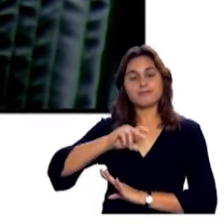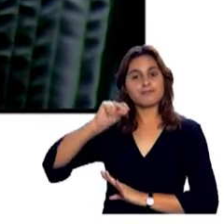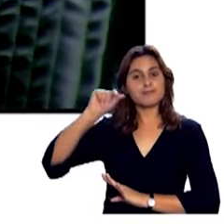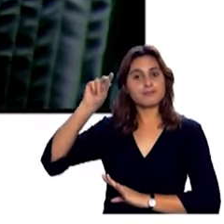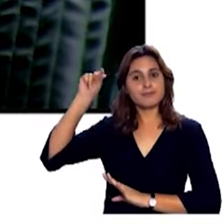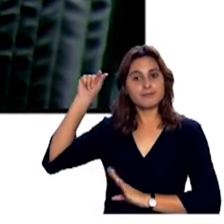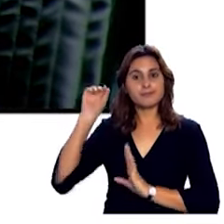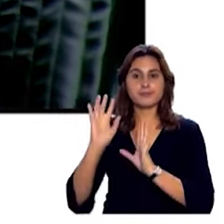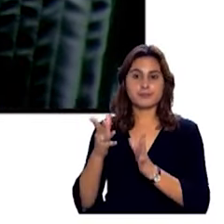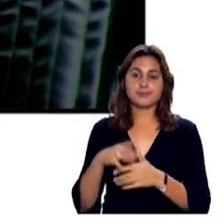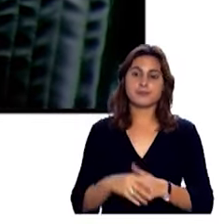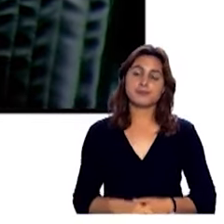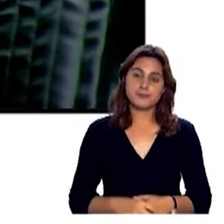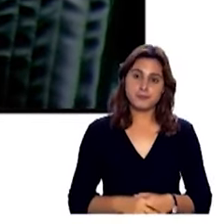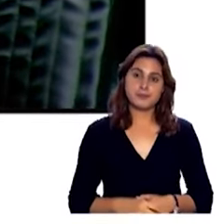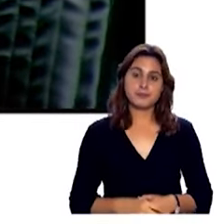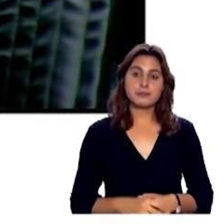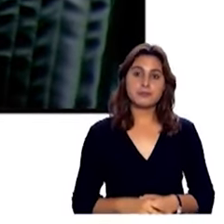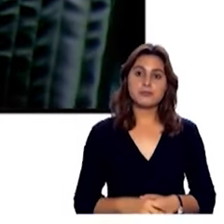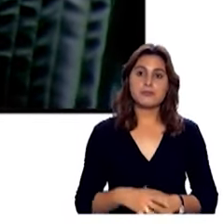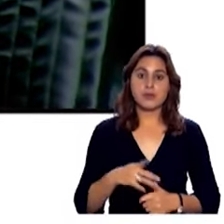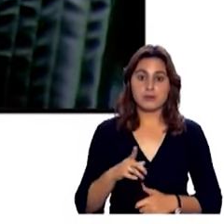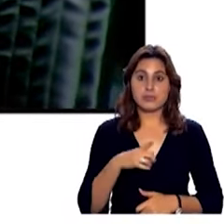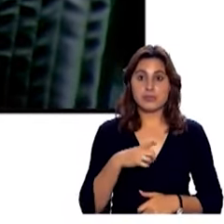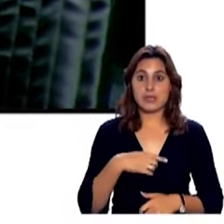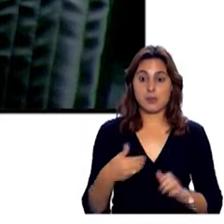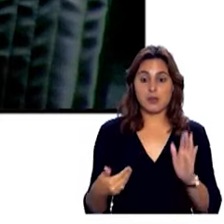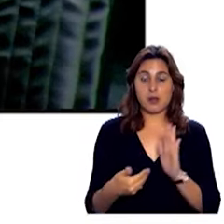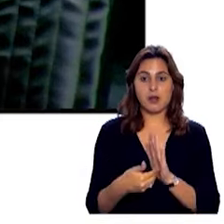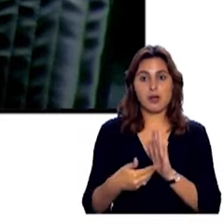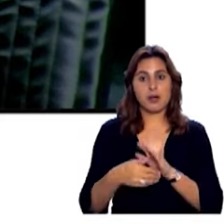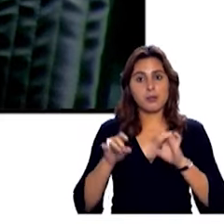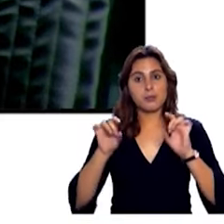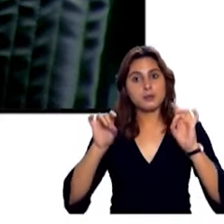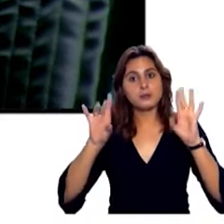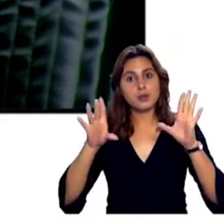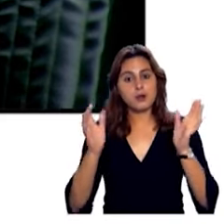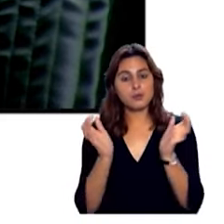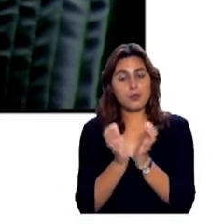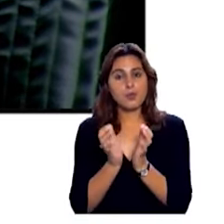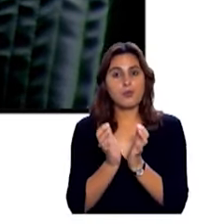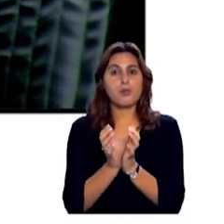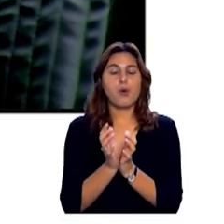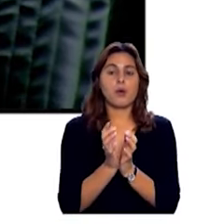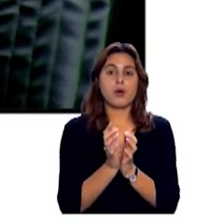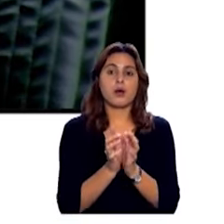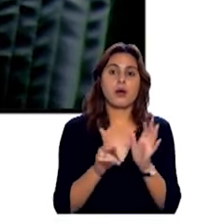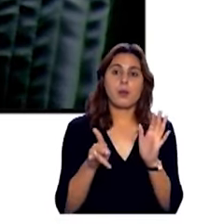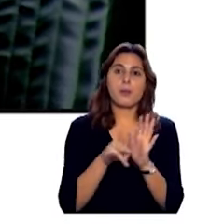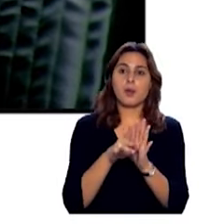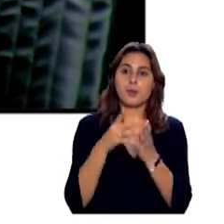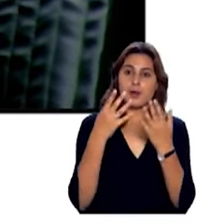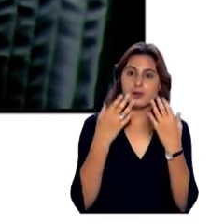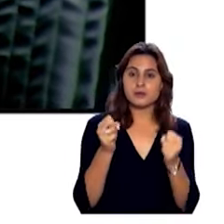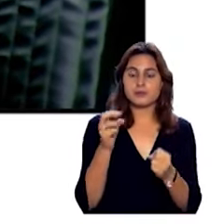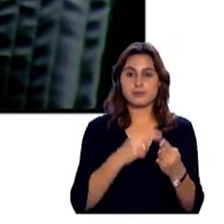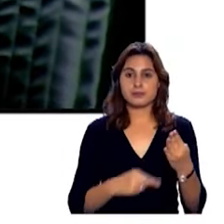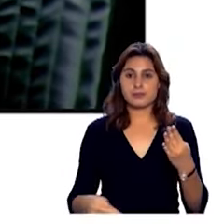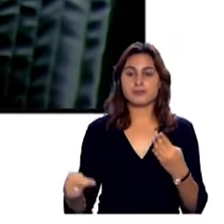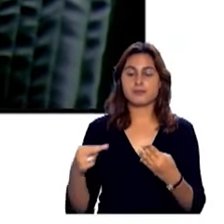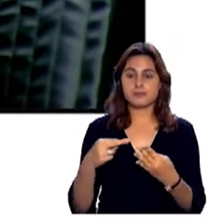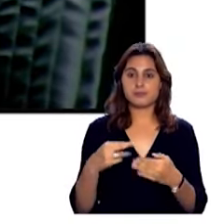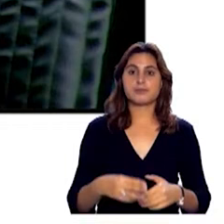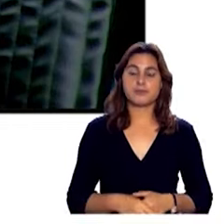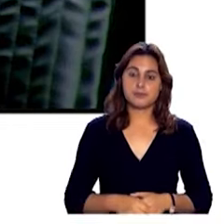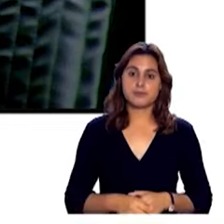primeiro momento em que você tinha uma câmara especializada um órgão especializado apenas na admissão dos os recursos professora